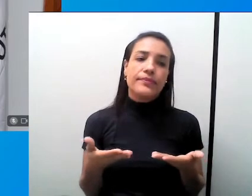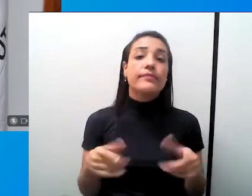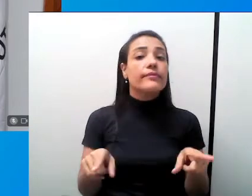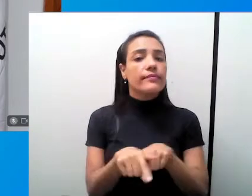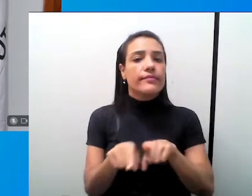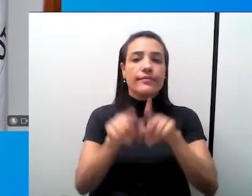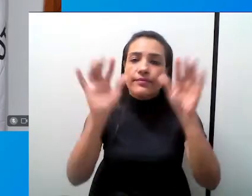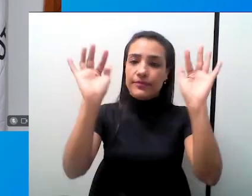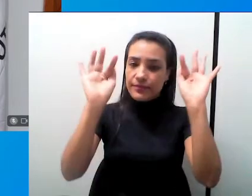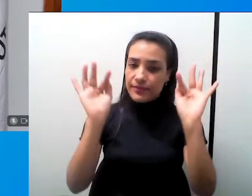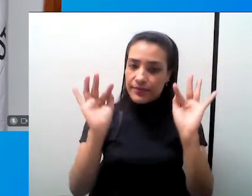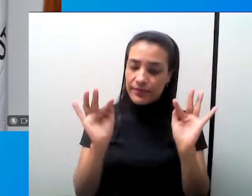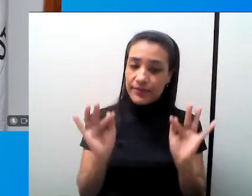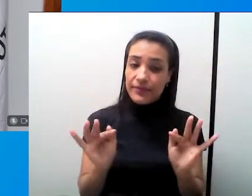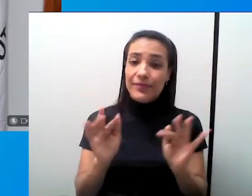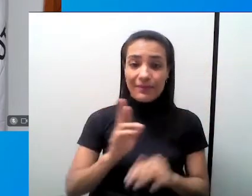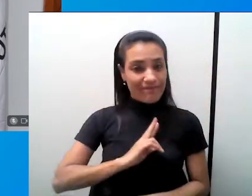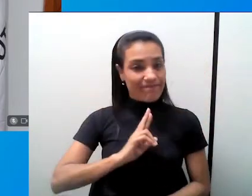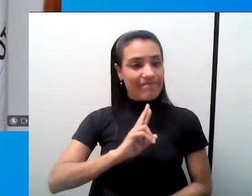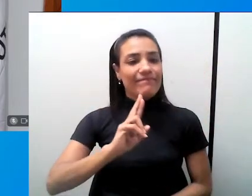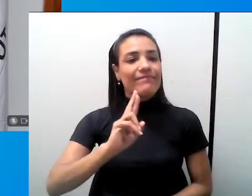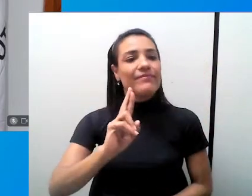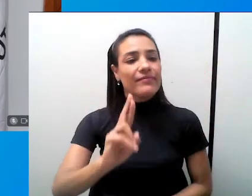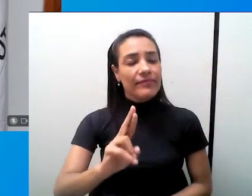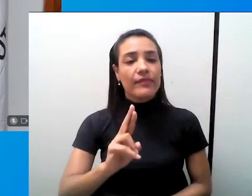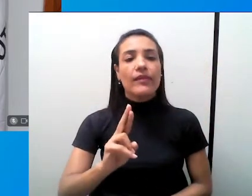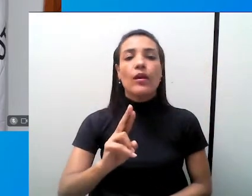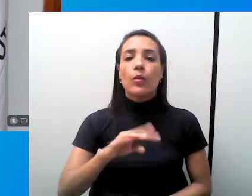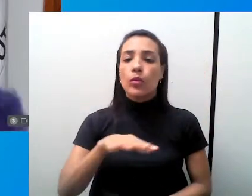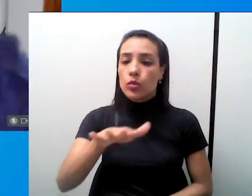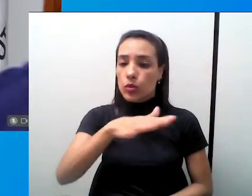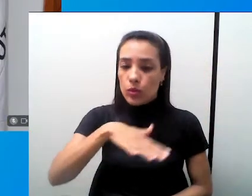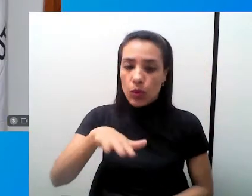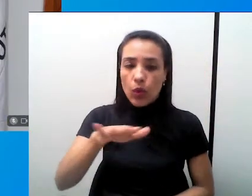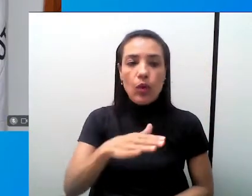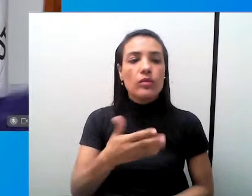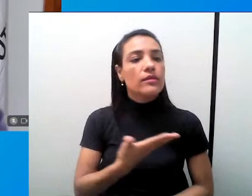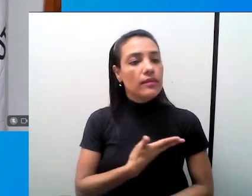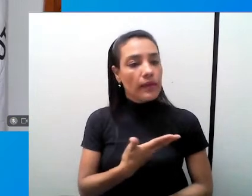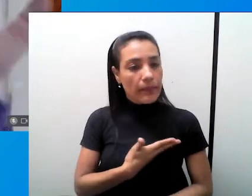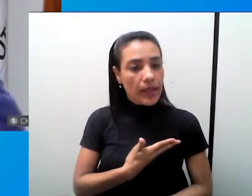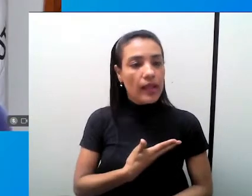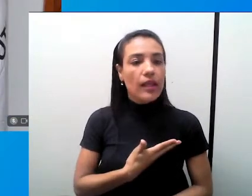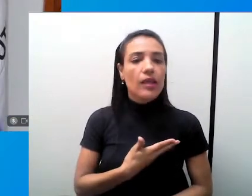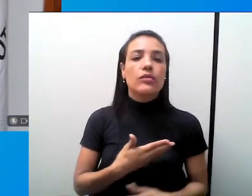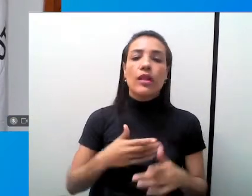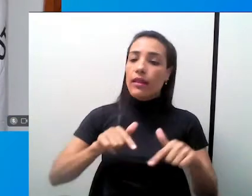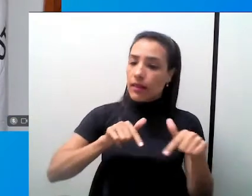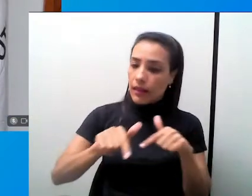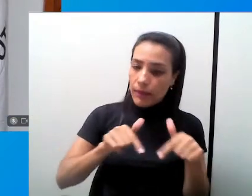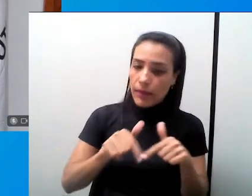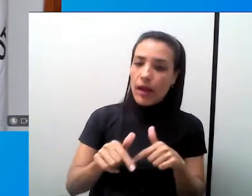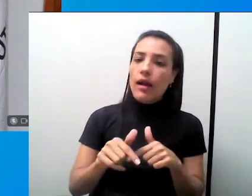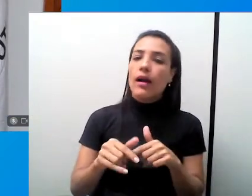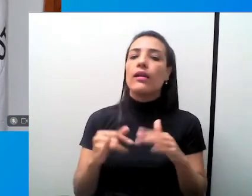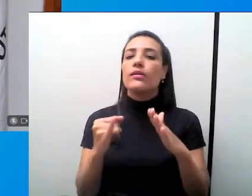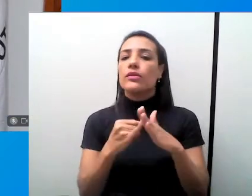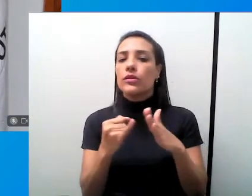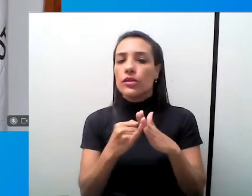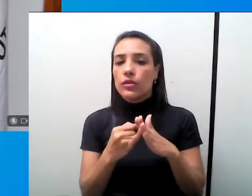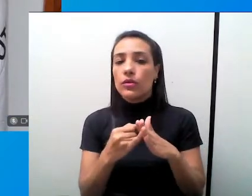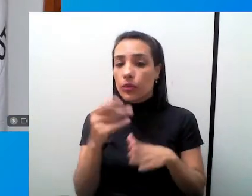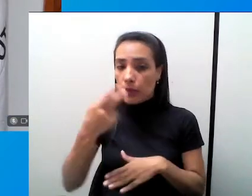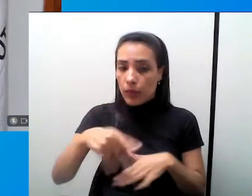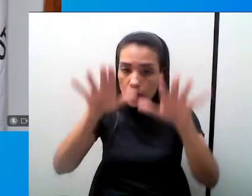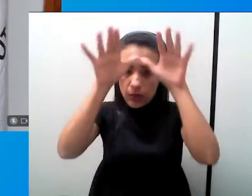e me sinto muito representada por todas as falas dos meus colegas, seja das outras instituições, seja da nossa, do nosso